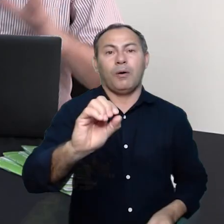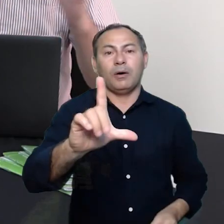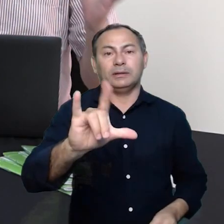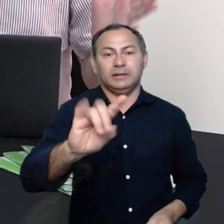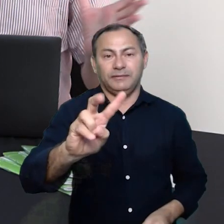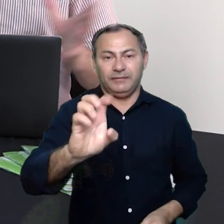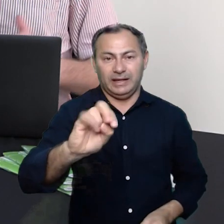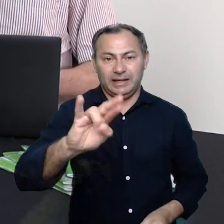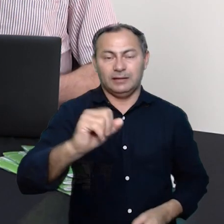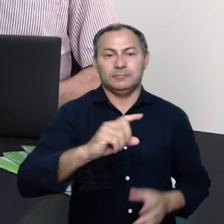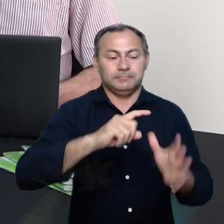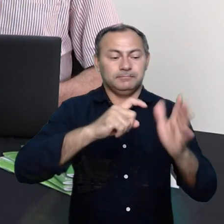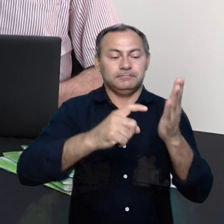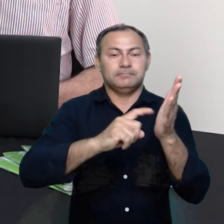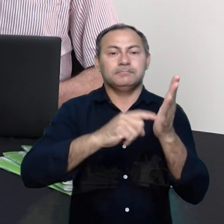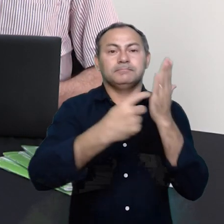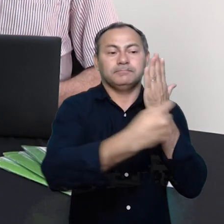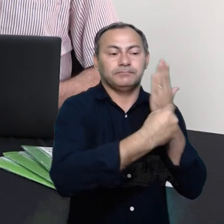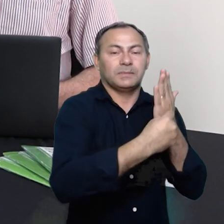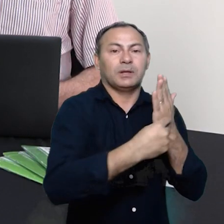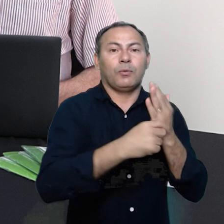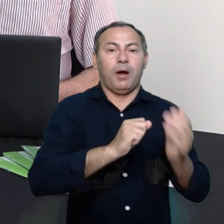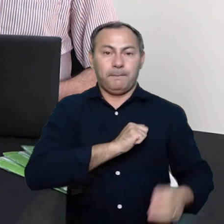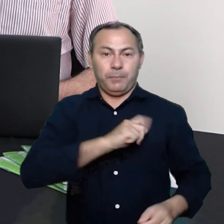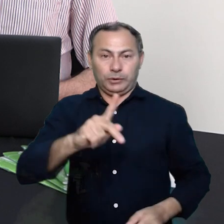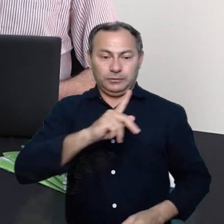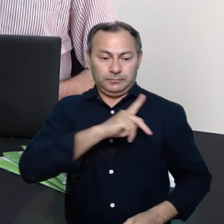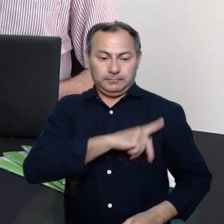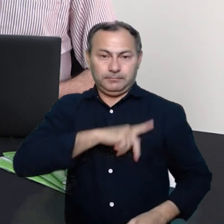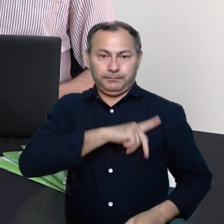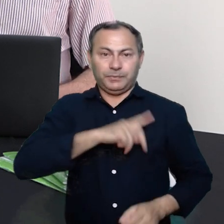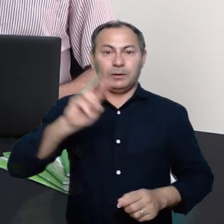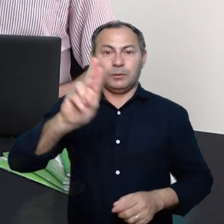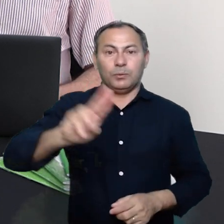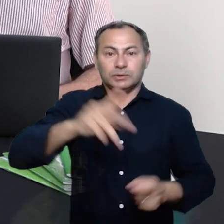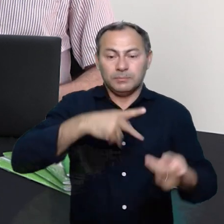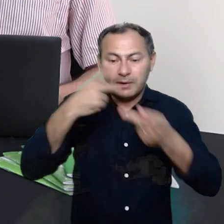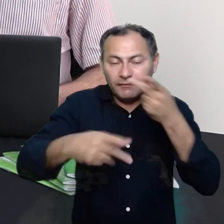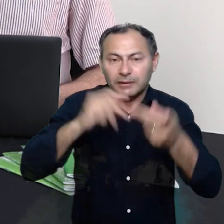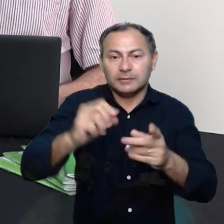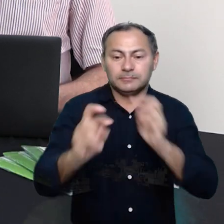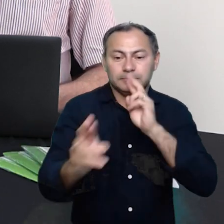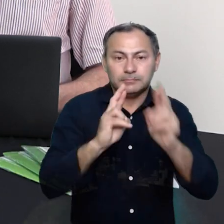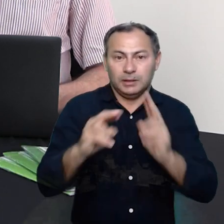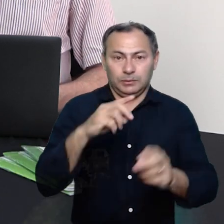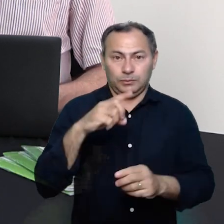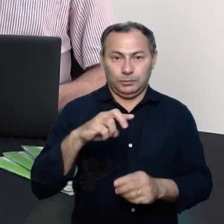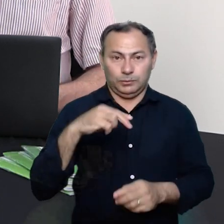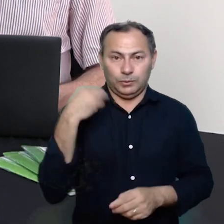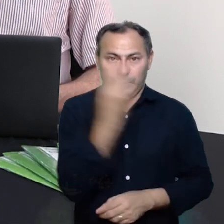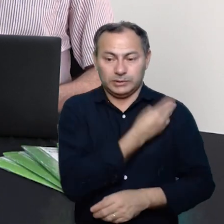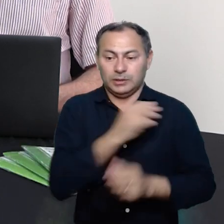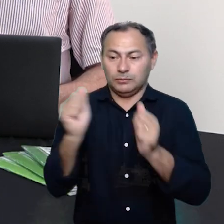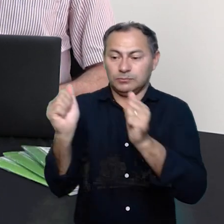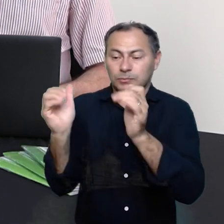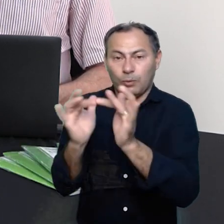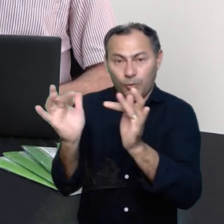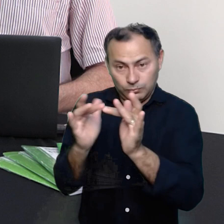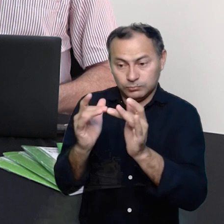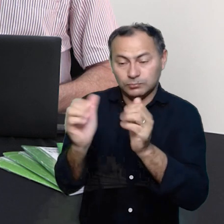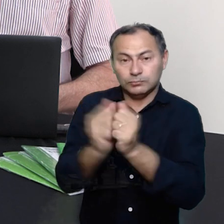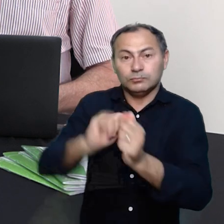essa metáfora bonita que o apóstolo Paulo usa, para dizer que a relação nossa com os judeus,